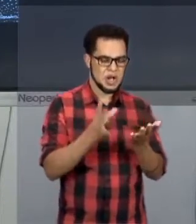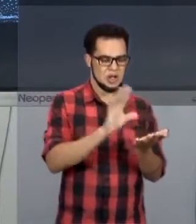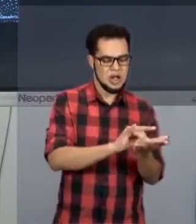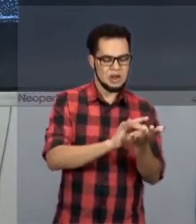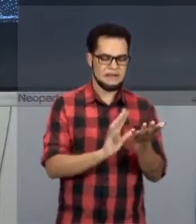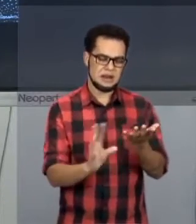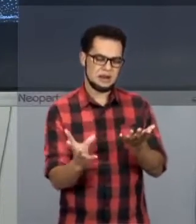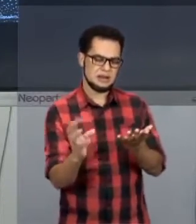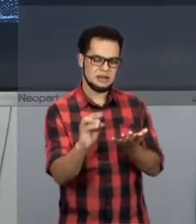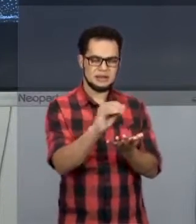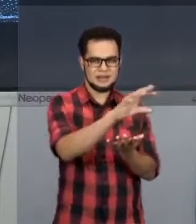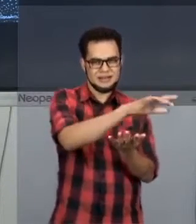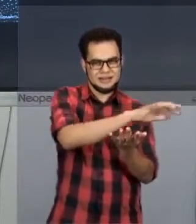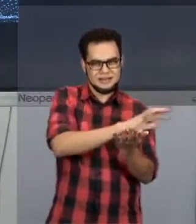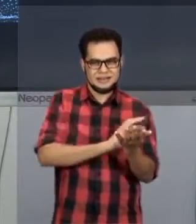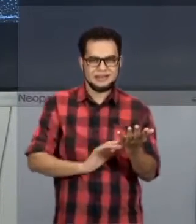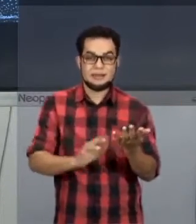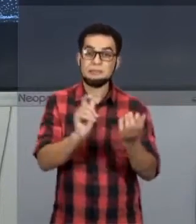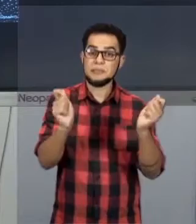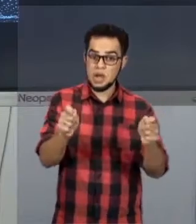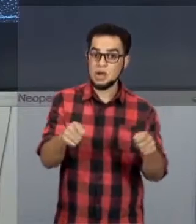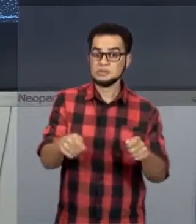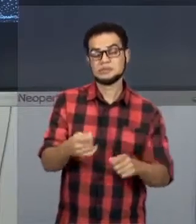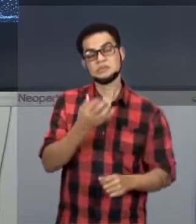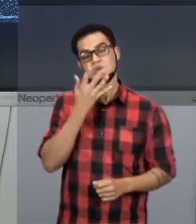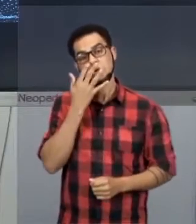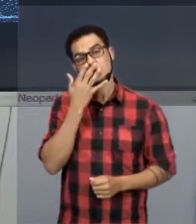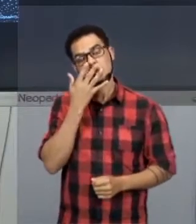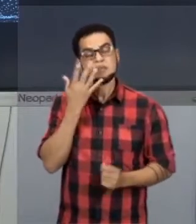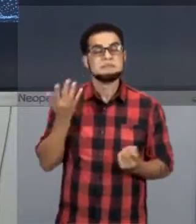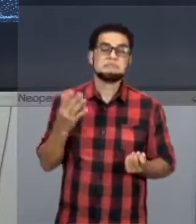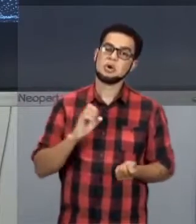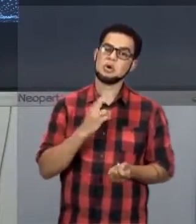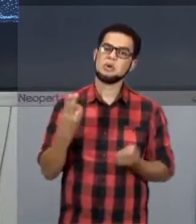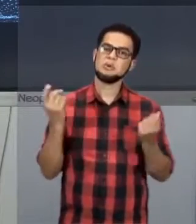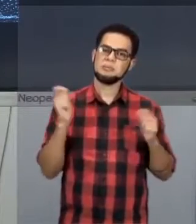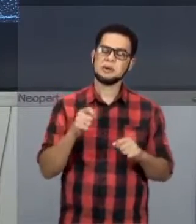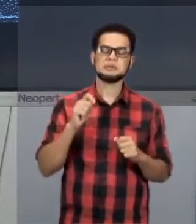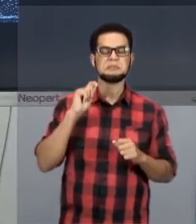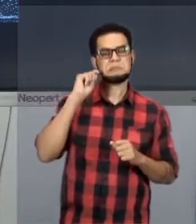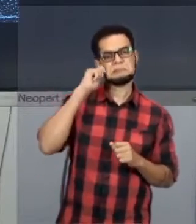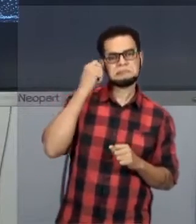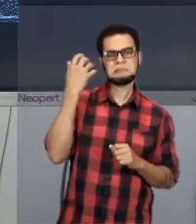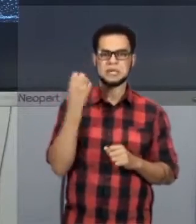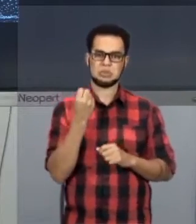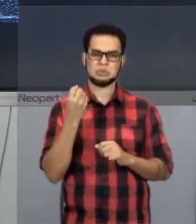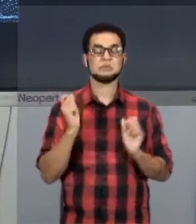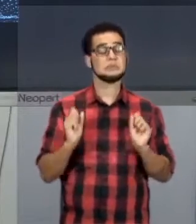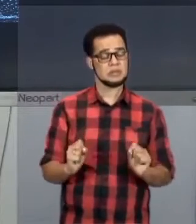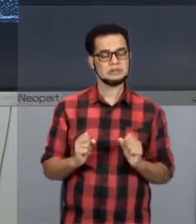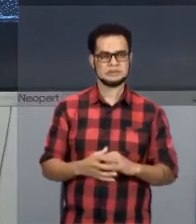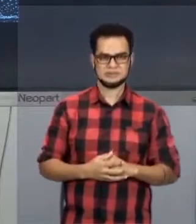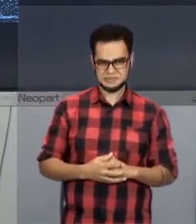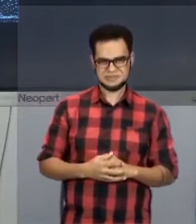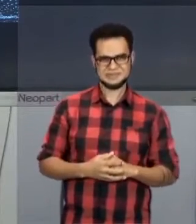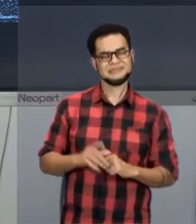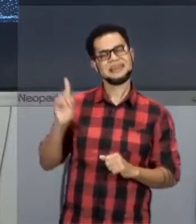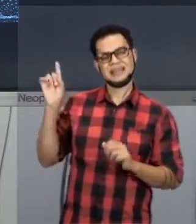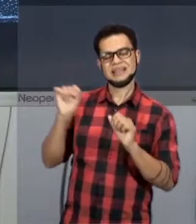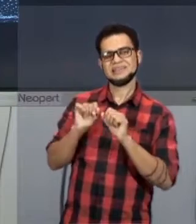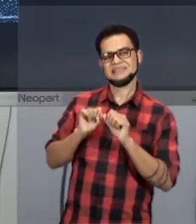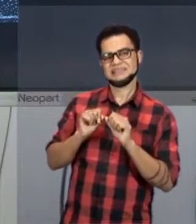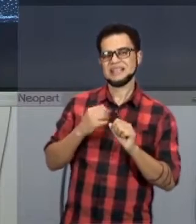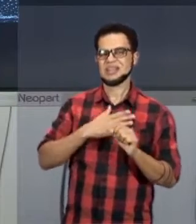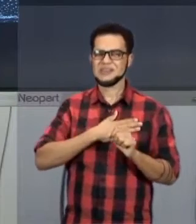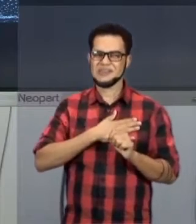Essas texturas podem ser coloridas ou podem ser preto e branco. A Lila trabalha um pouquinho